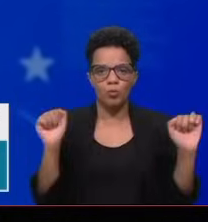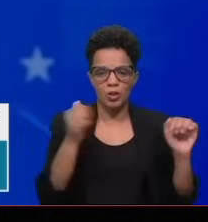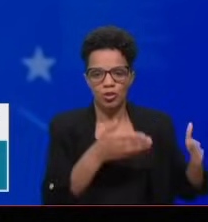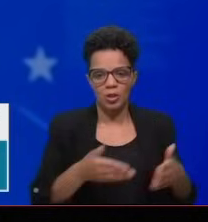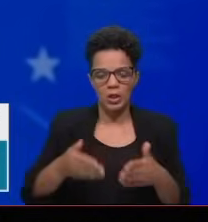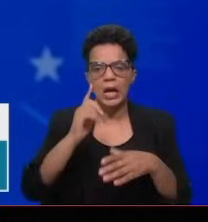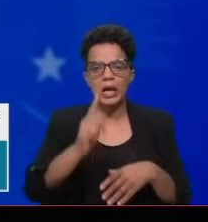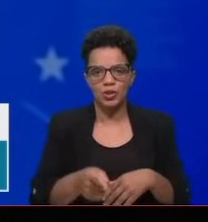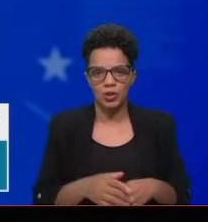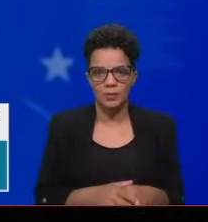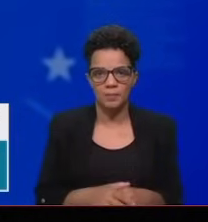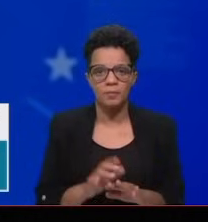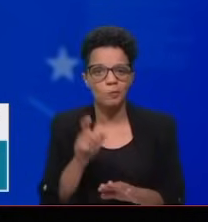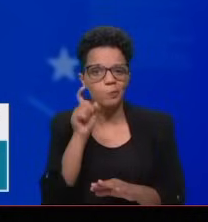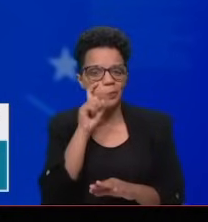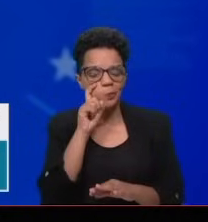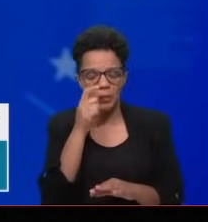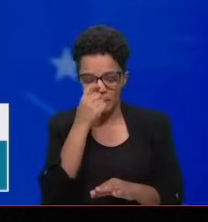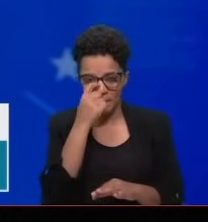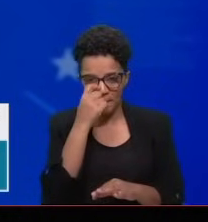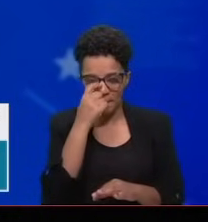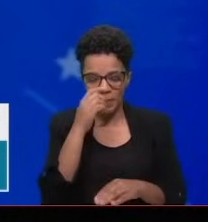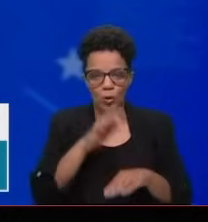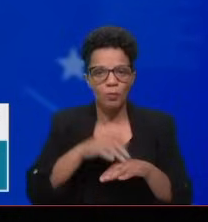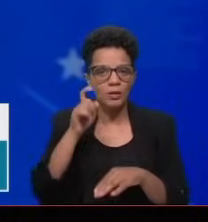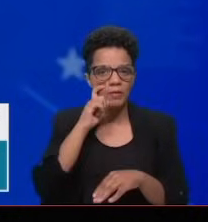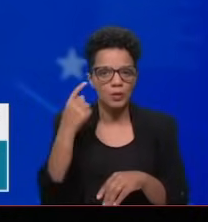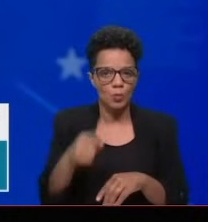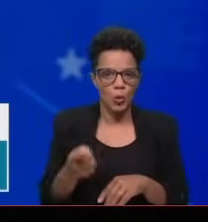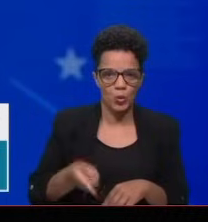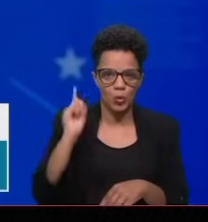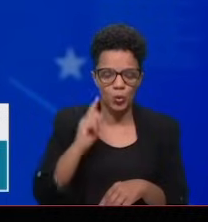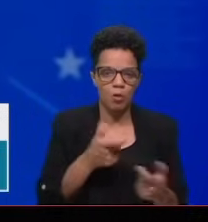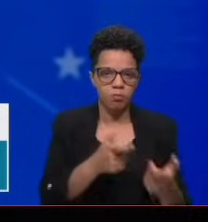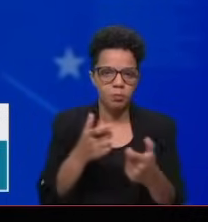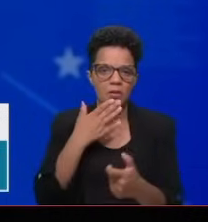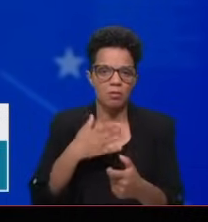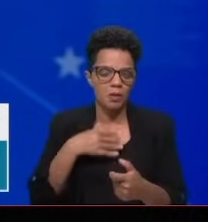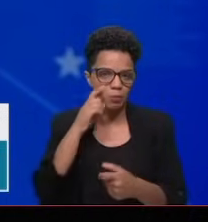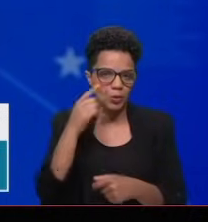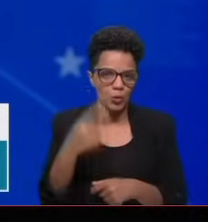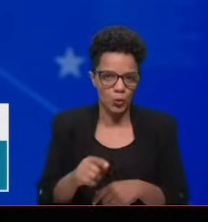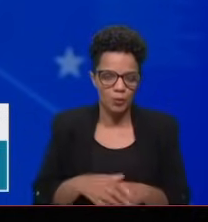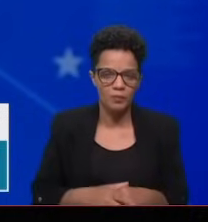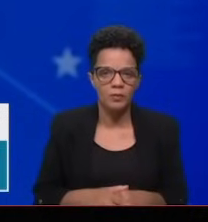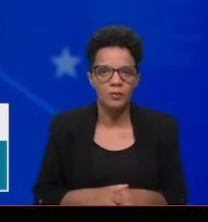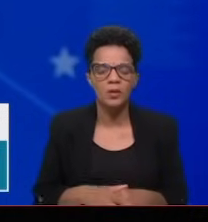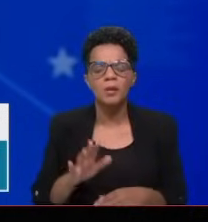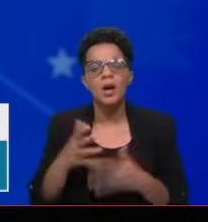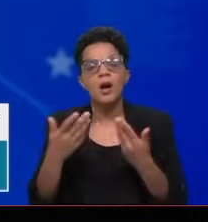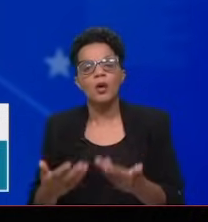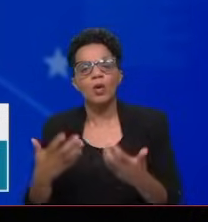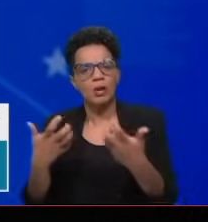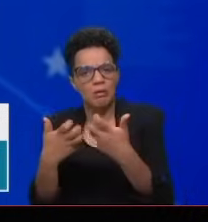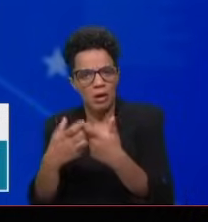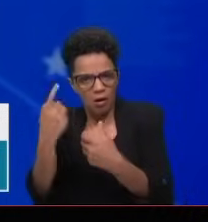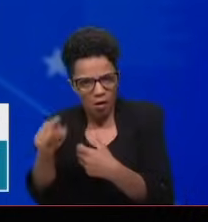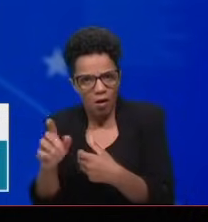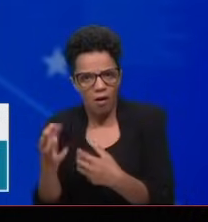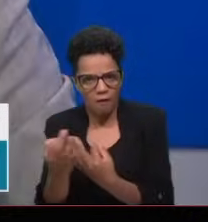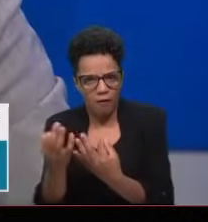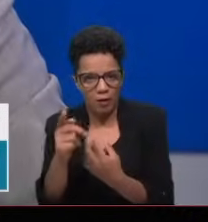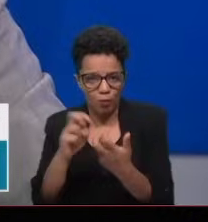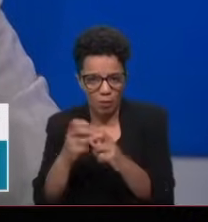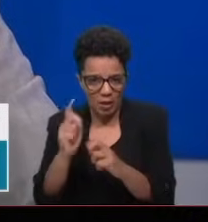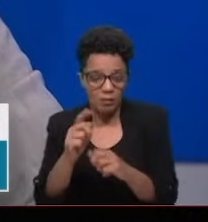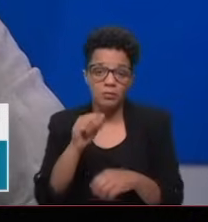ter mas a segurança não vem só da Defesa não vem Só através das Armas nós podemos ter segurança energé mas é que agora temos uma guerra em curso essa que